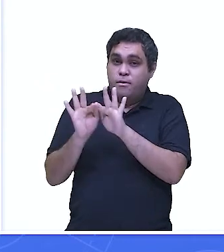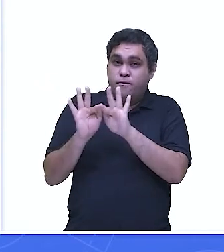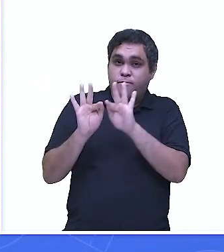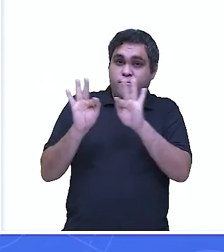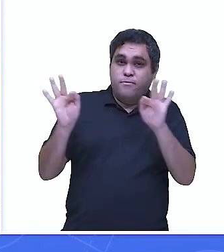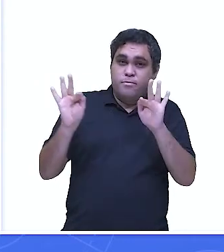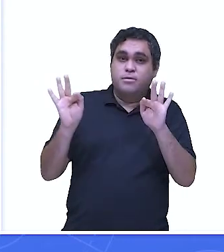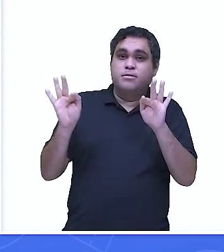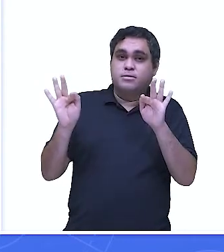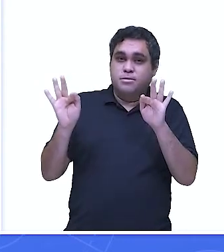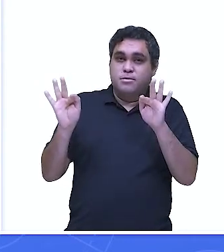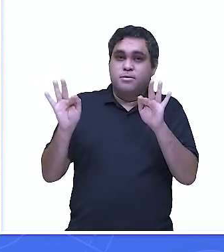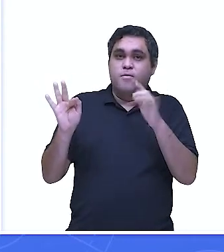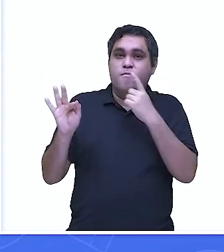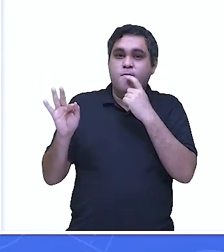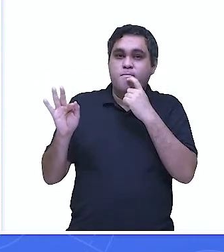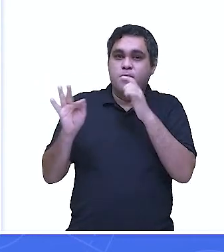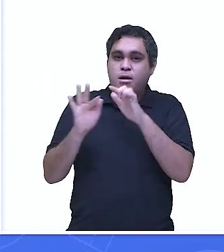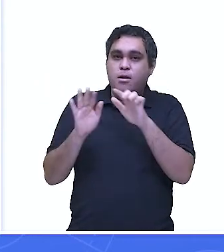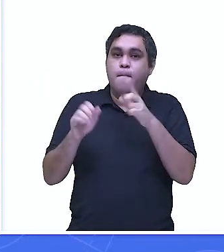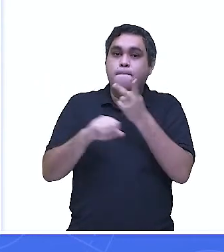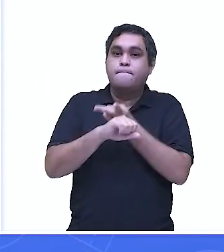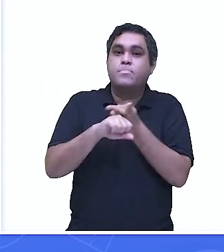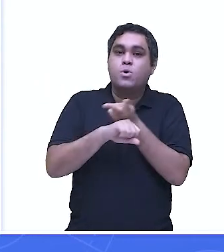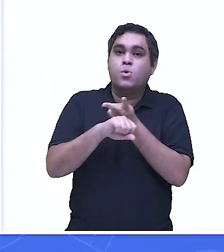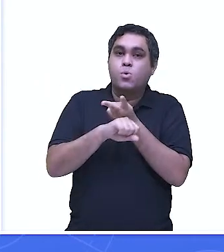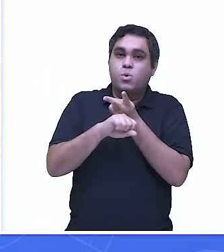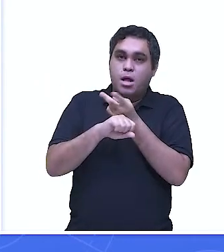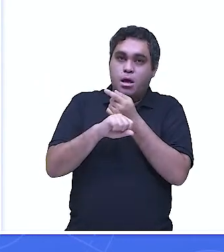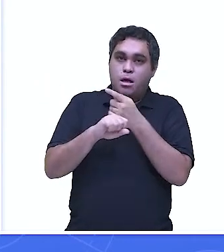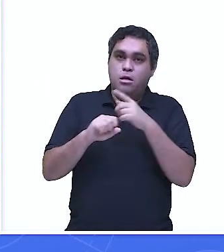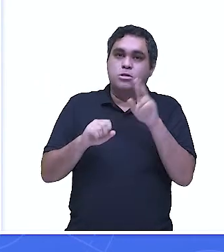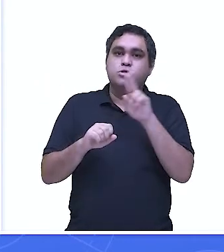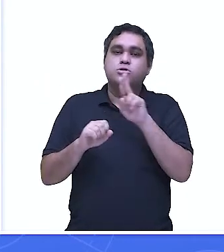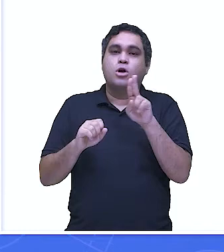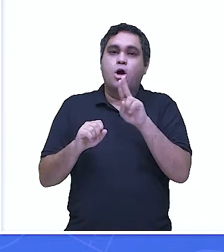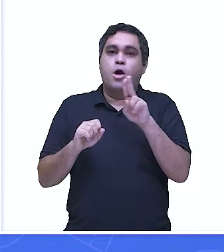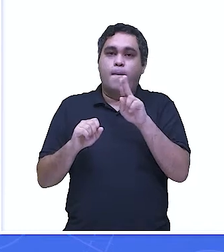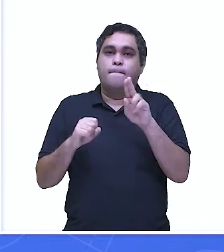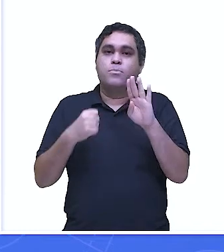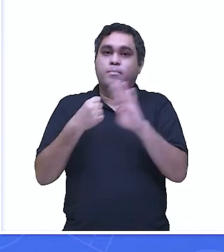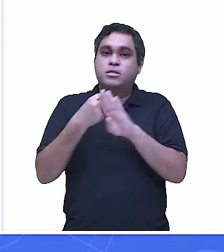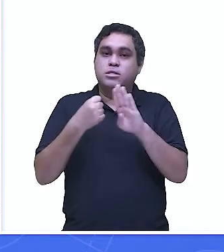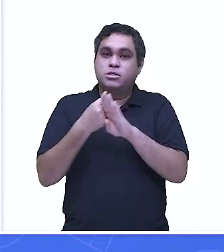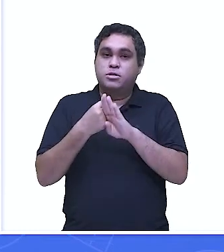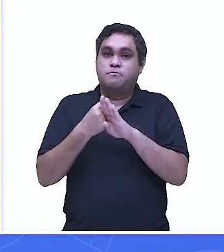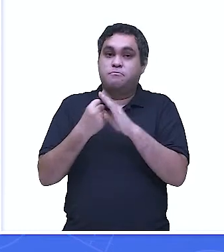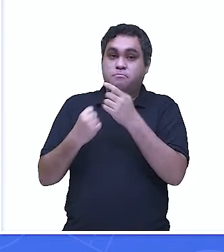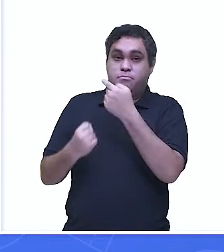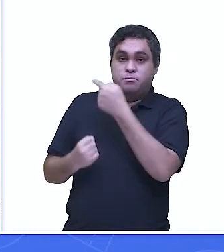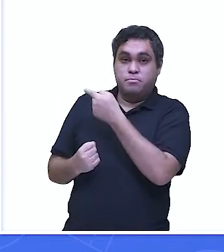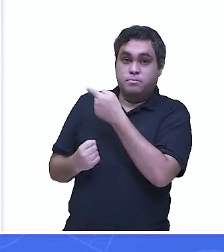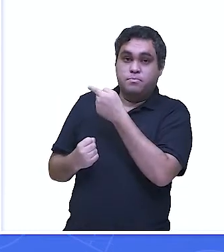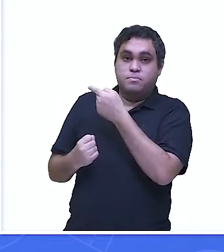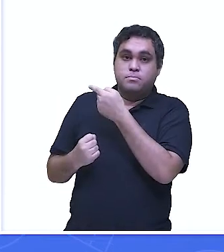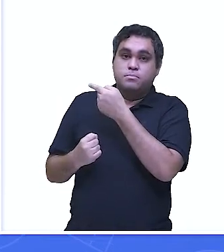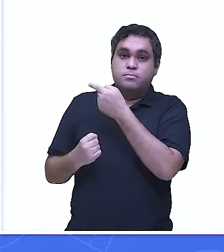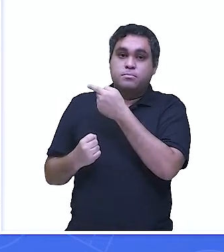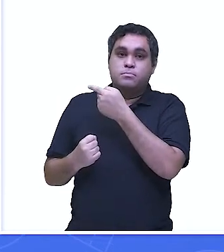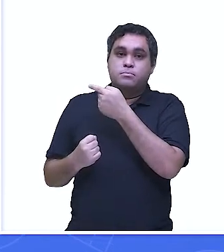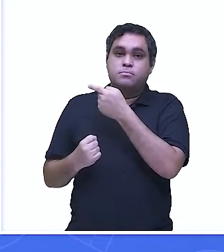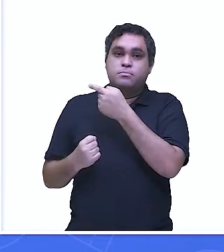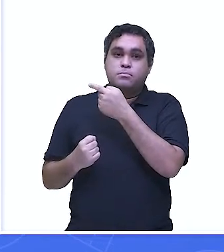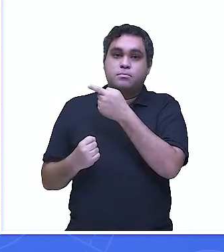ó, nome próprio, ok? Nome próprio. O corredor de animais mamíferos asiáticos contém